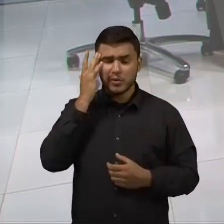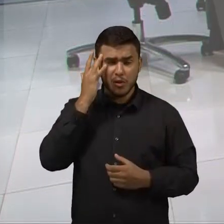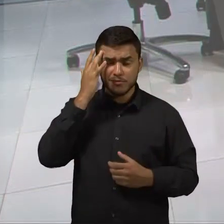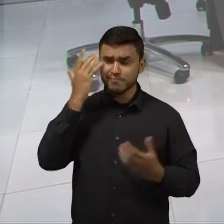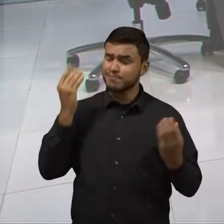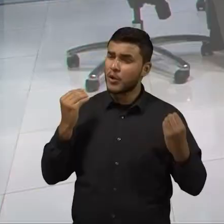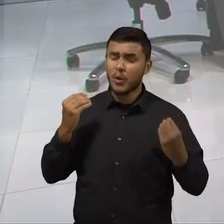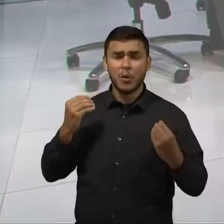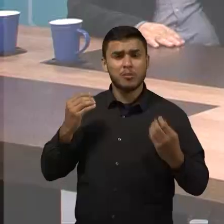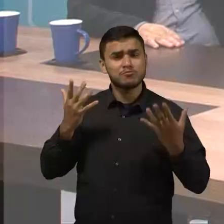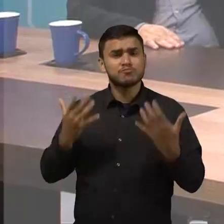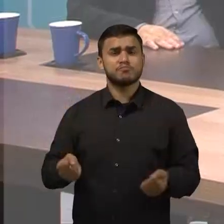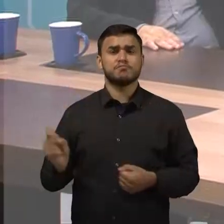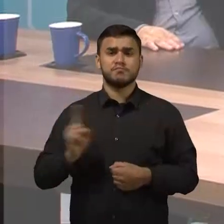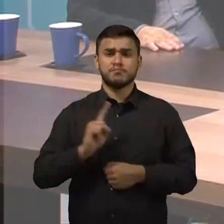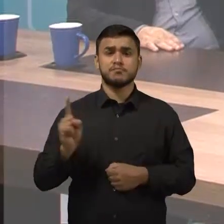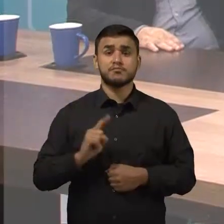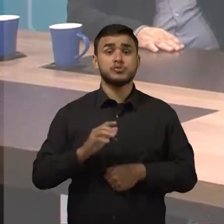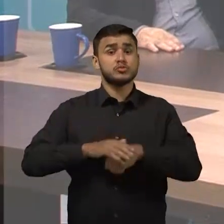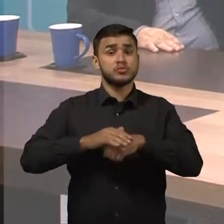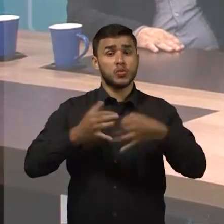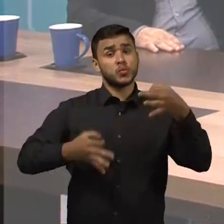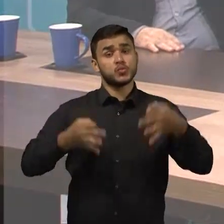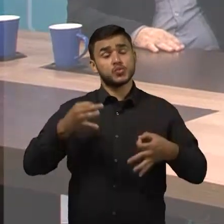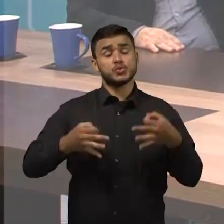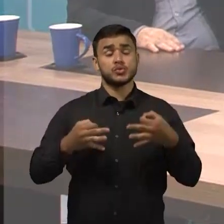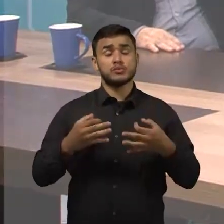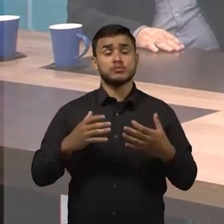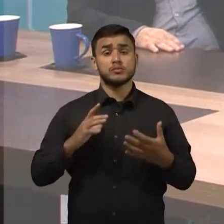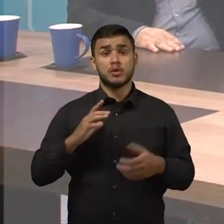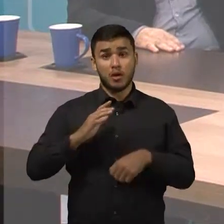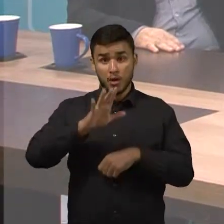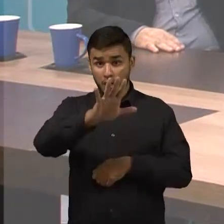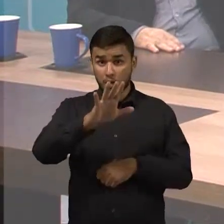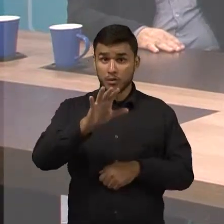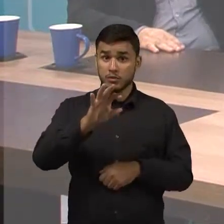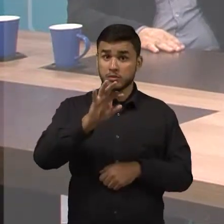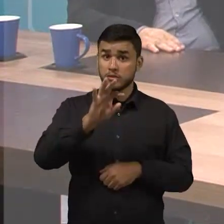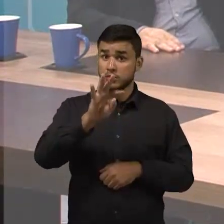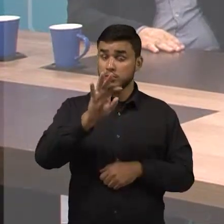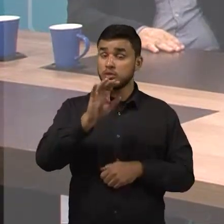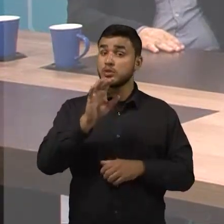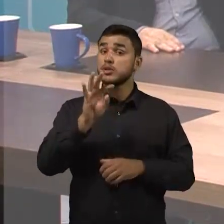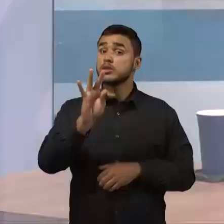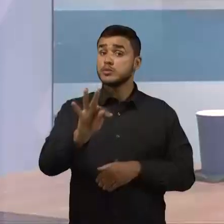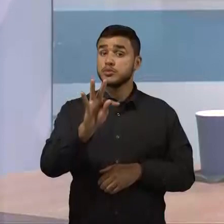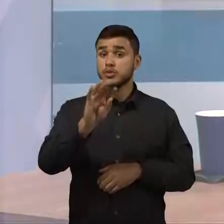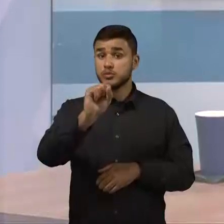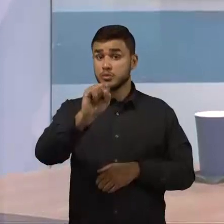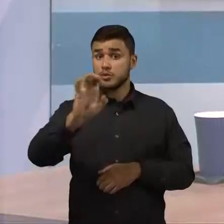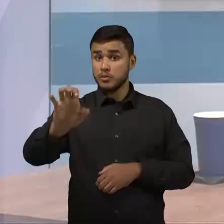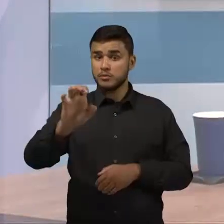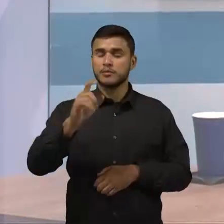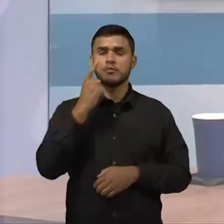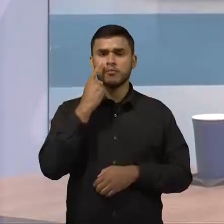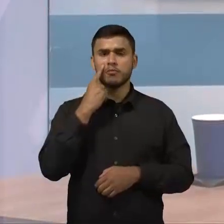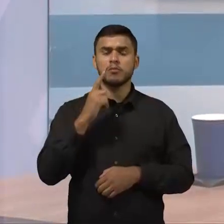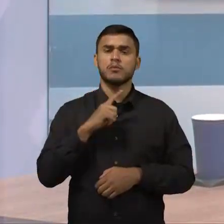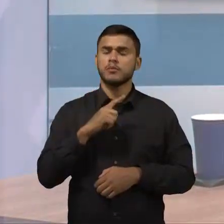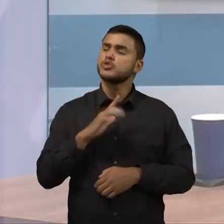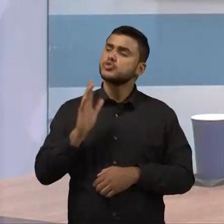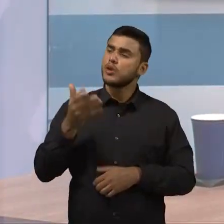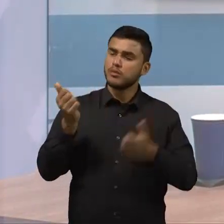é autorrespondível pelo próprio comportamento da Justiça. O Tribunal Superior Eleitoral, que o doutor Hélio acabou de citar, e leu aqui a